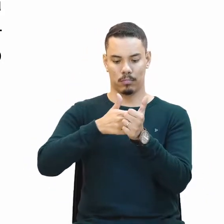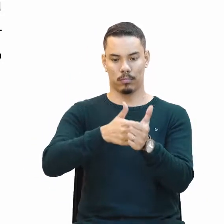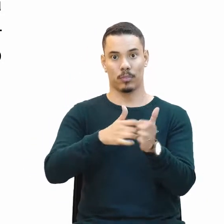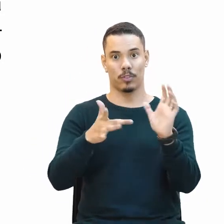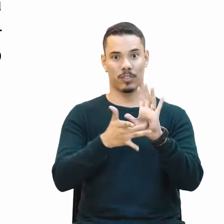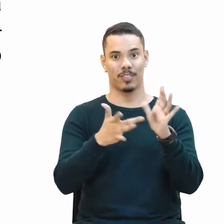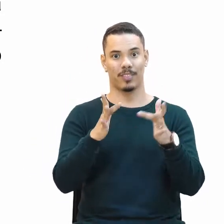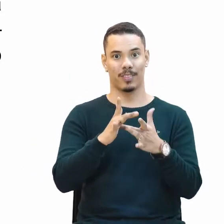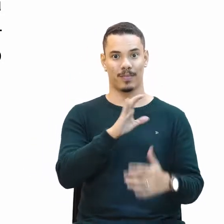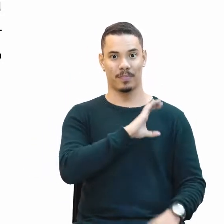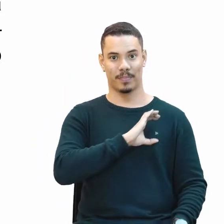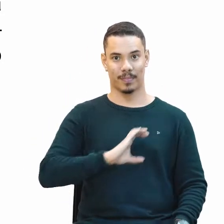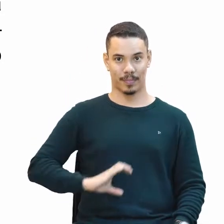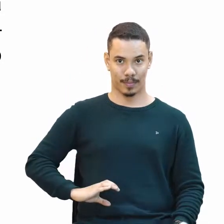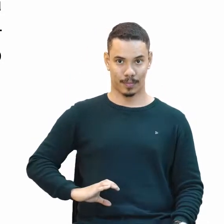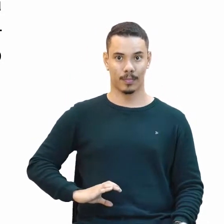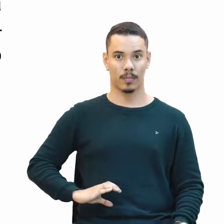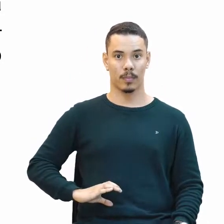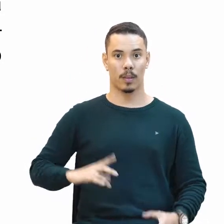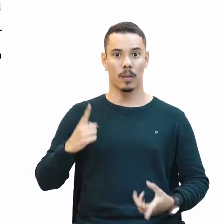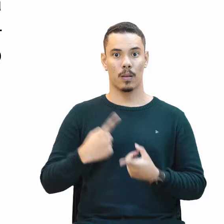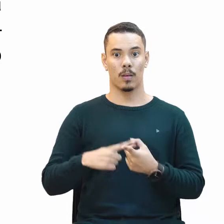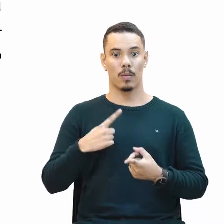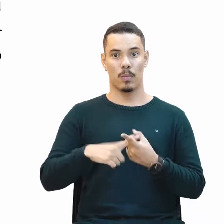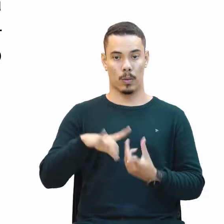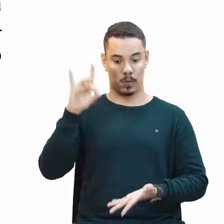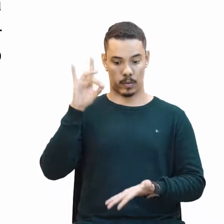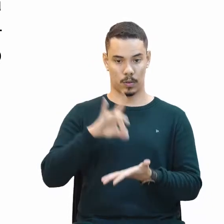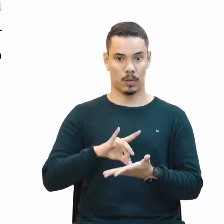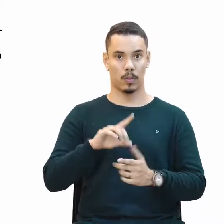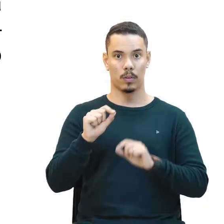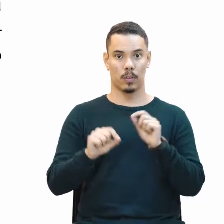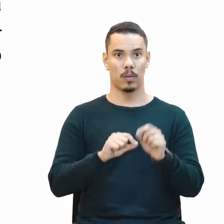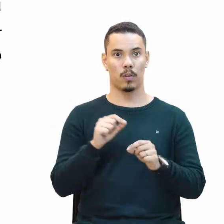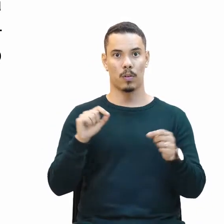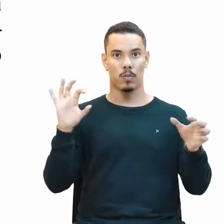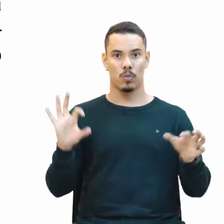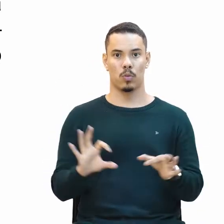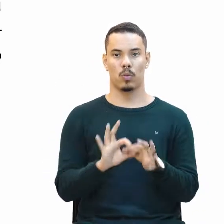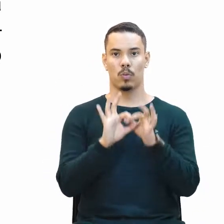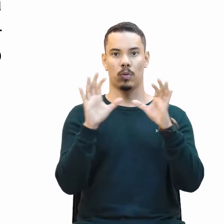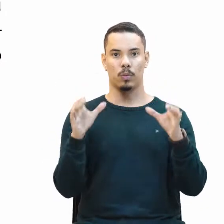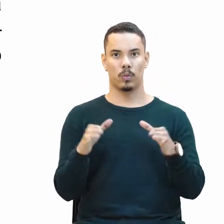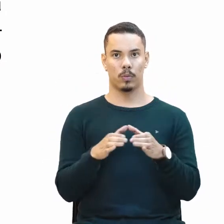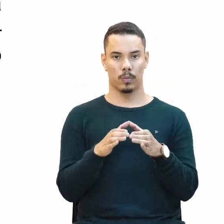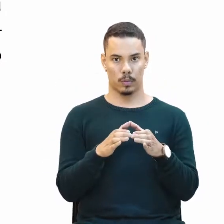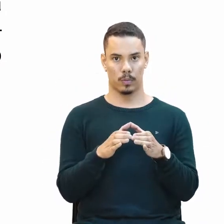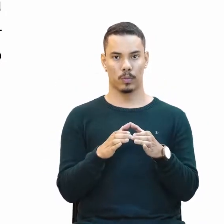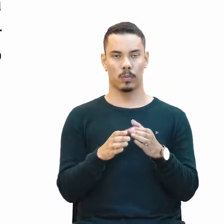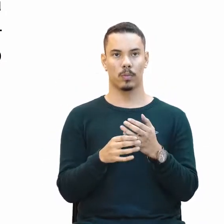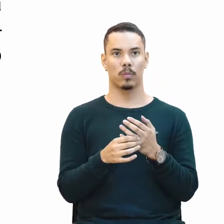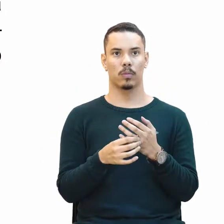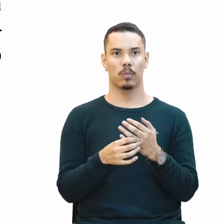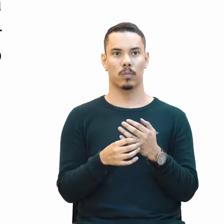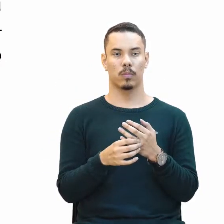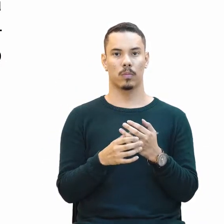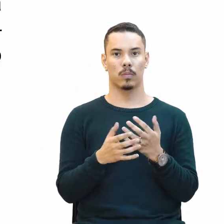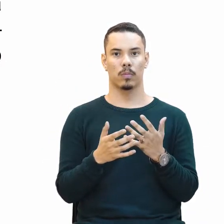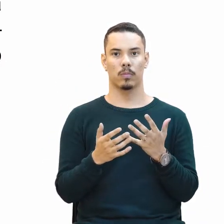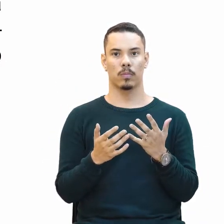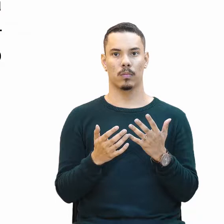Cristo. Isso constituía originalmente uma corrente, o cristianismo em si